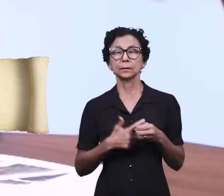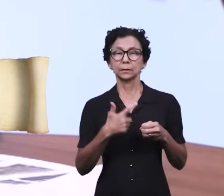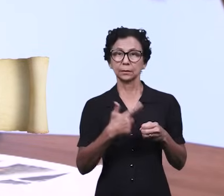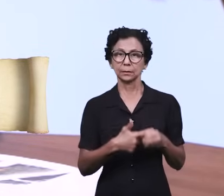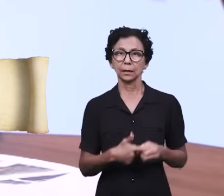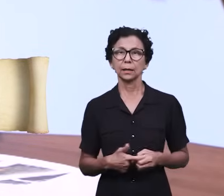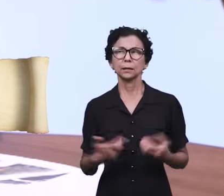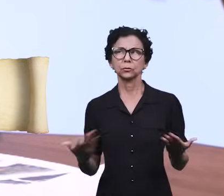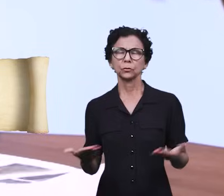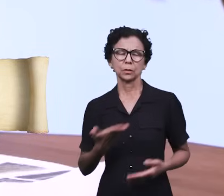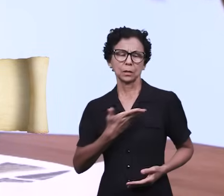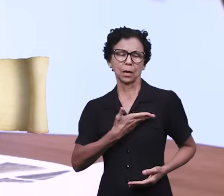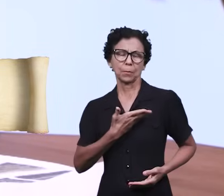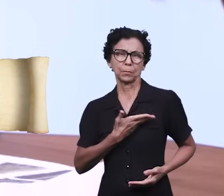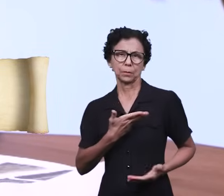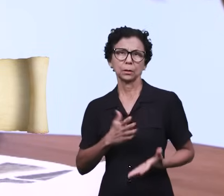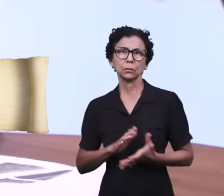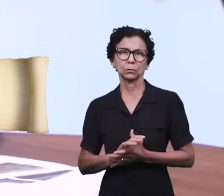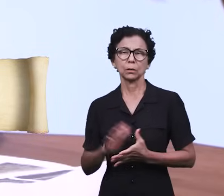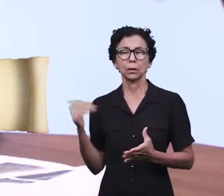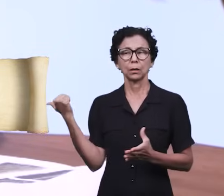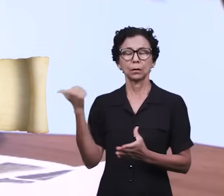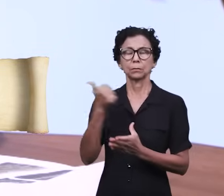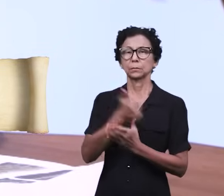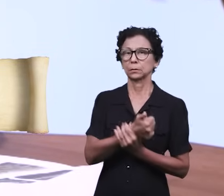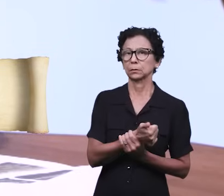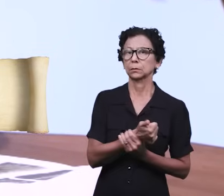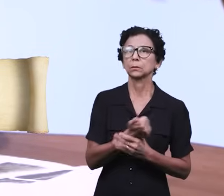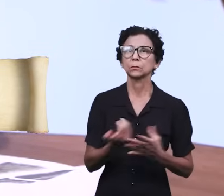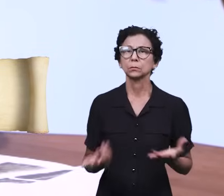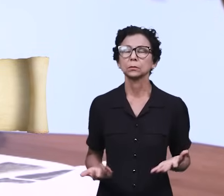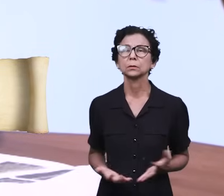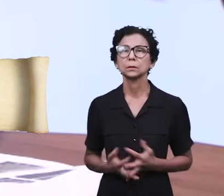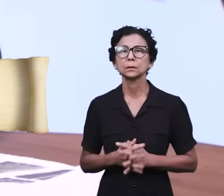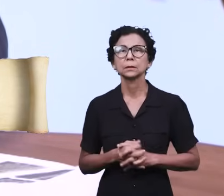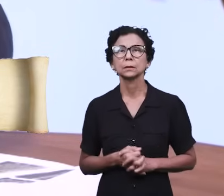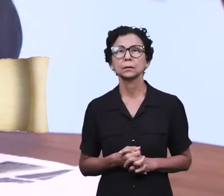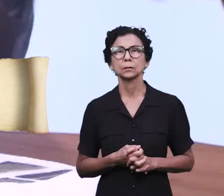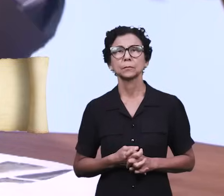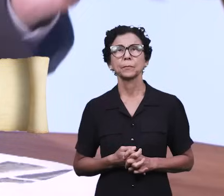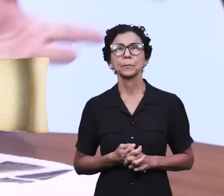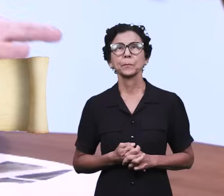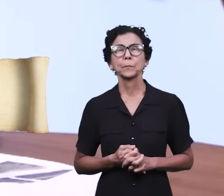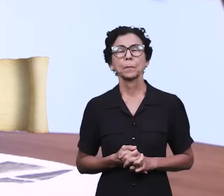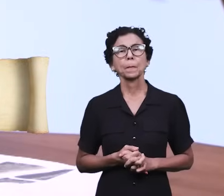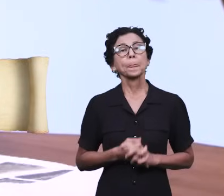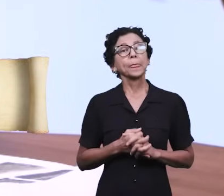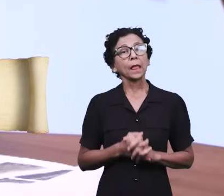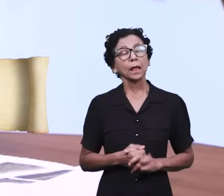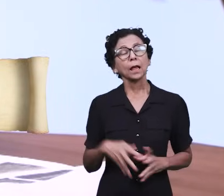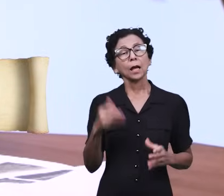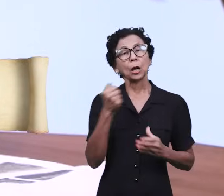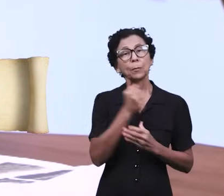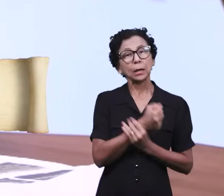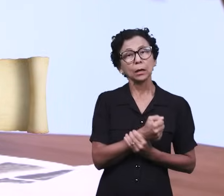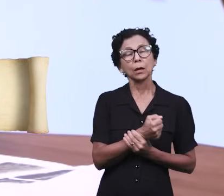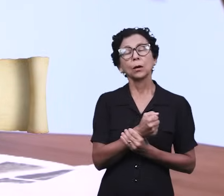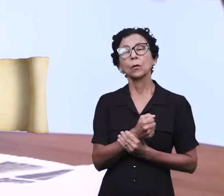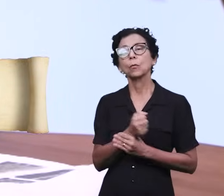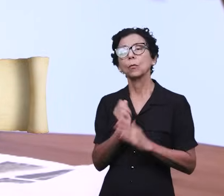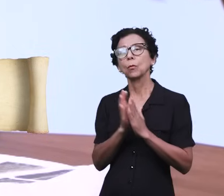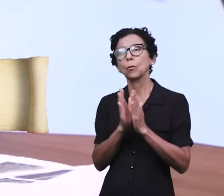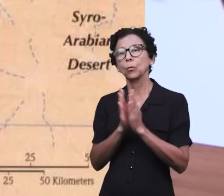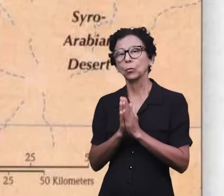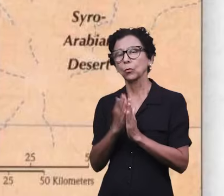por Abimeleque, sua mulher e seus servos e suas servas, curando de várias enfermidades que tinham.